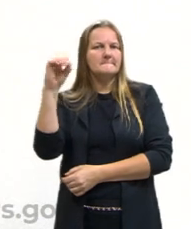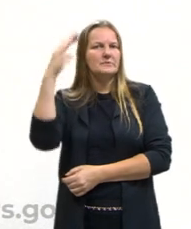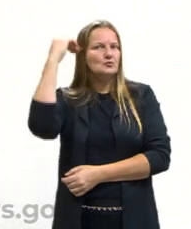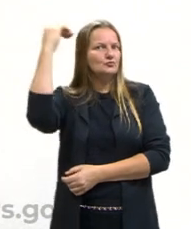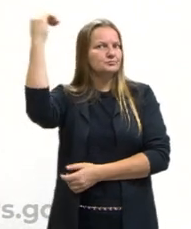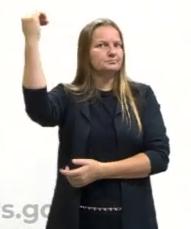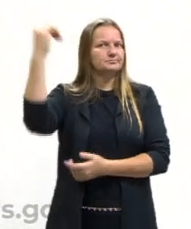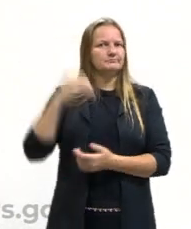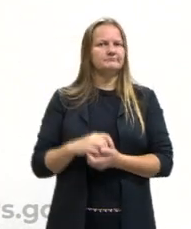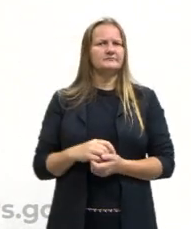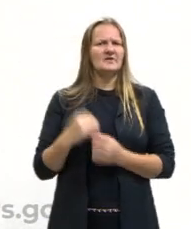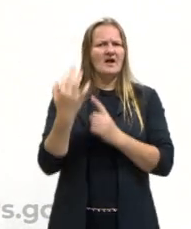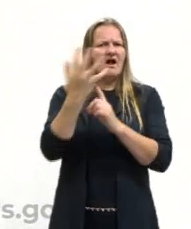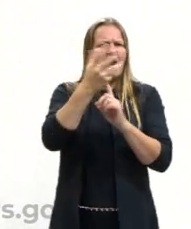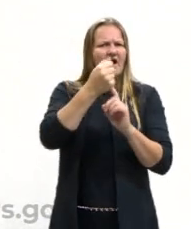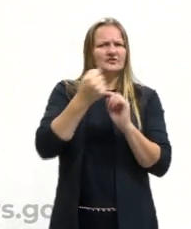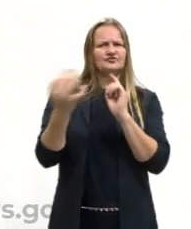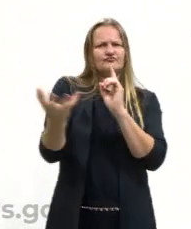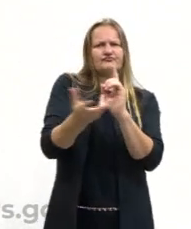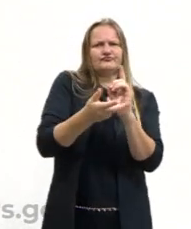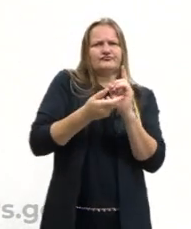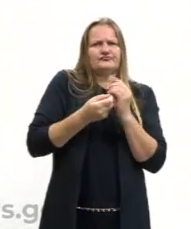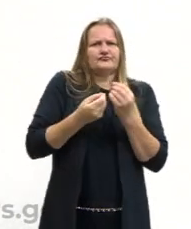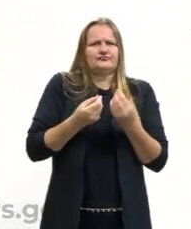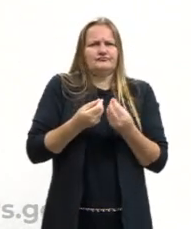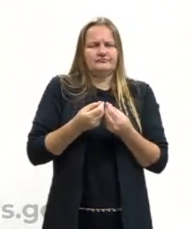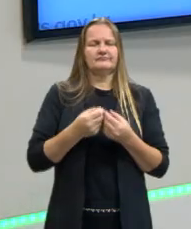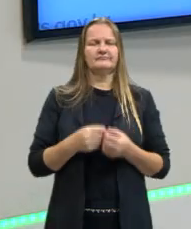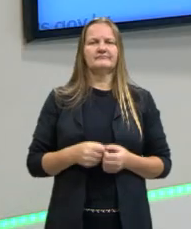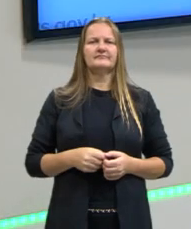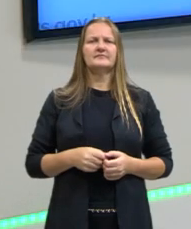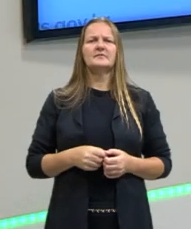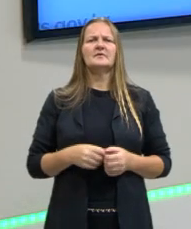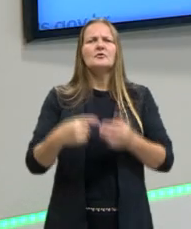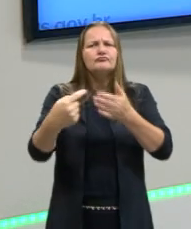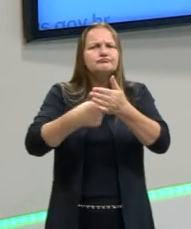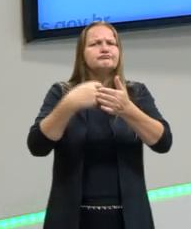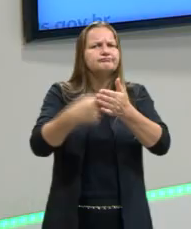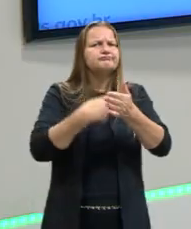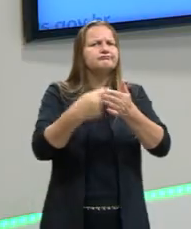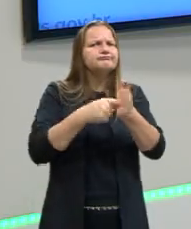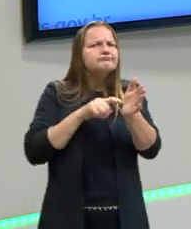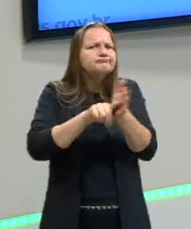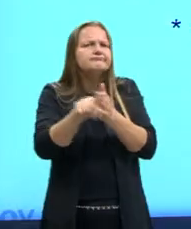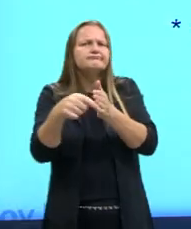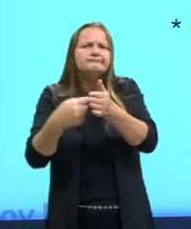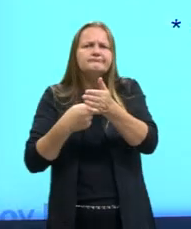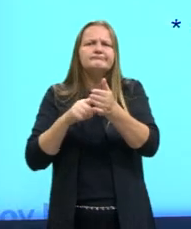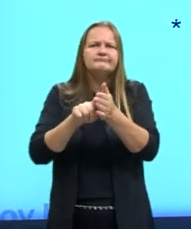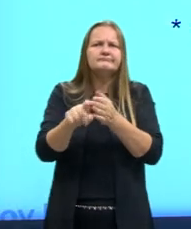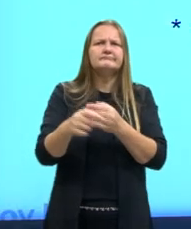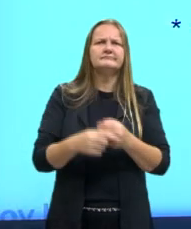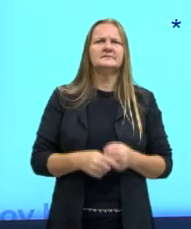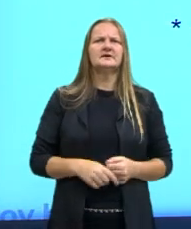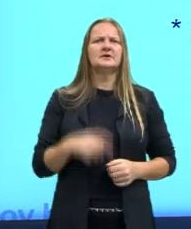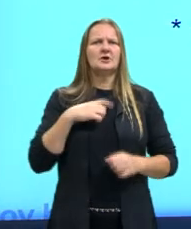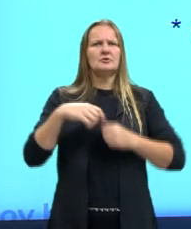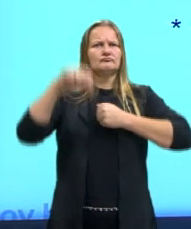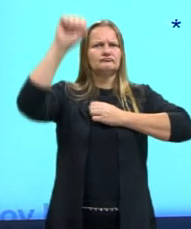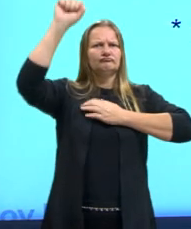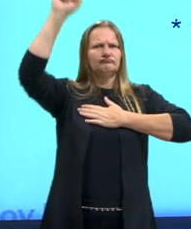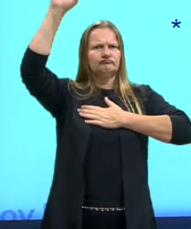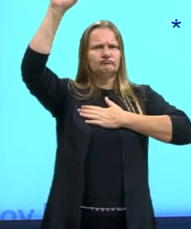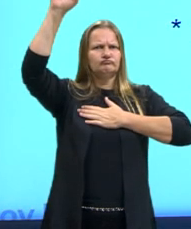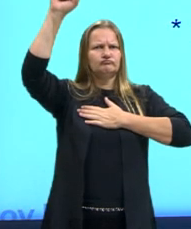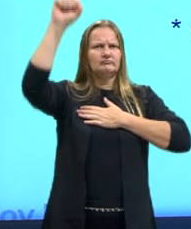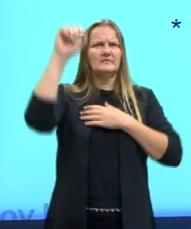dom da palavra da arte do convencimento eles vão ser questionadas aqui está a missão heróis ou vilões eles vão ser